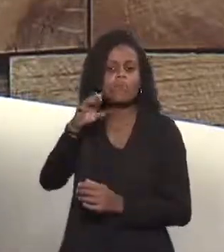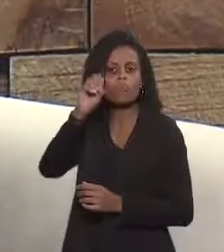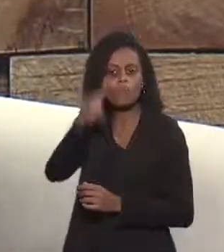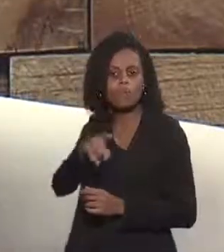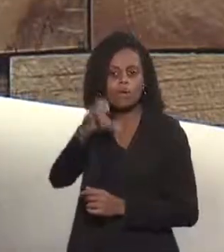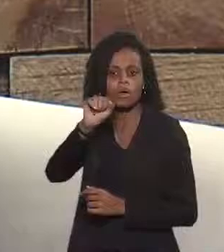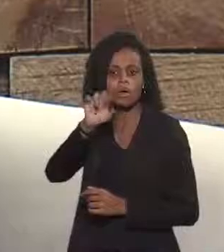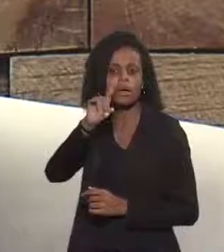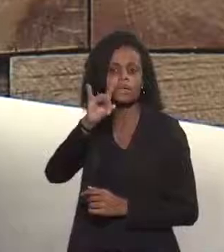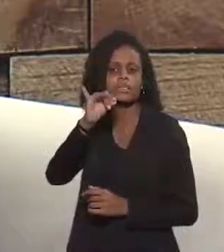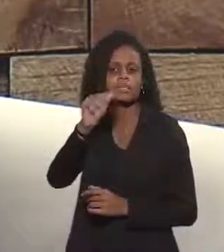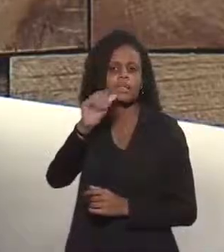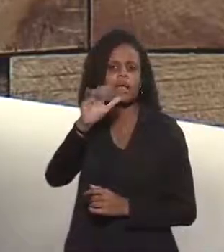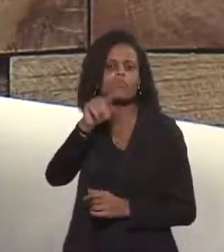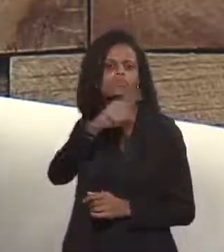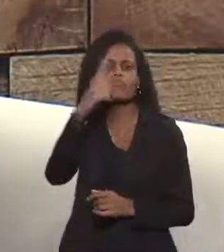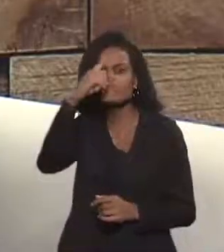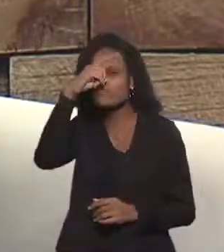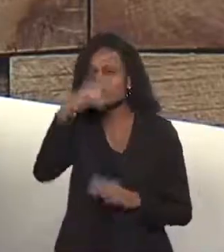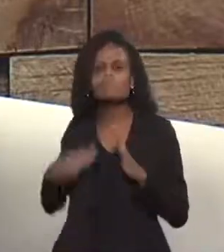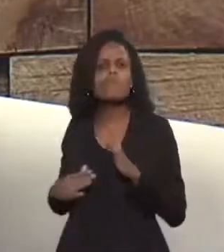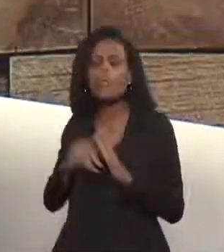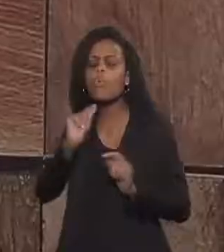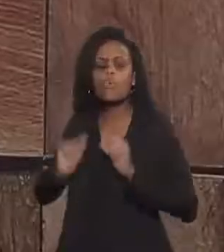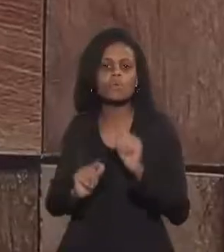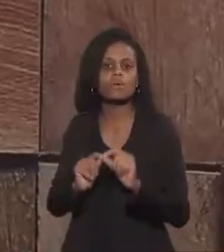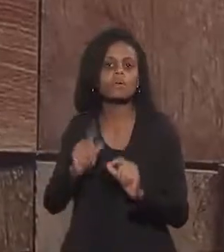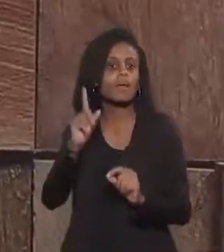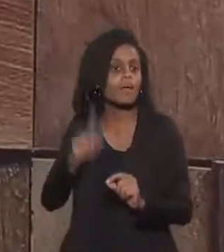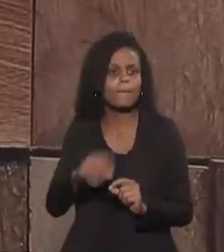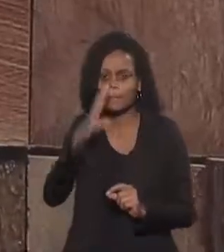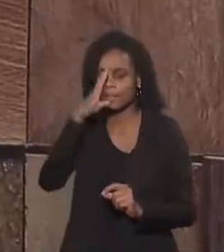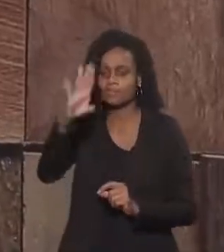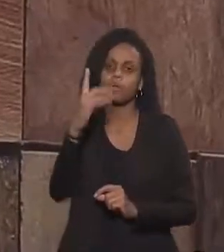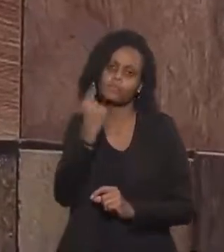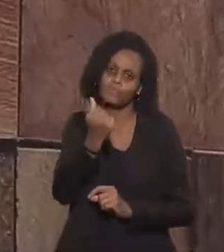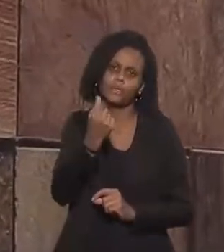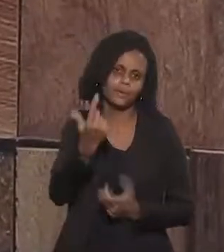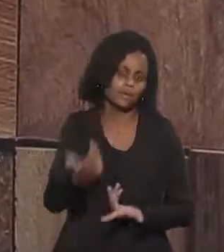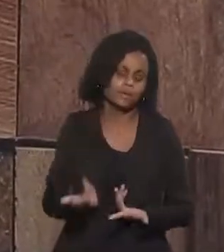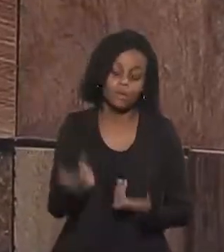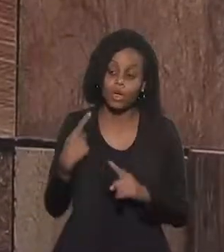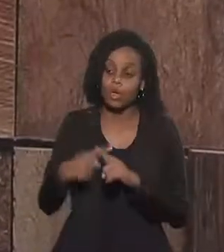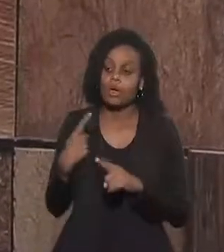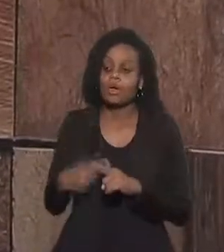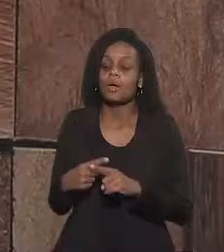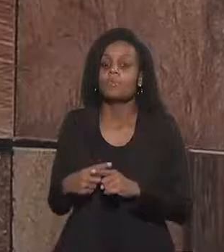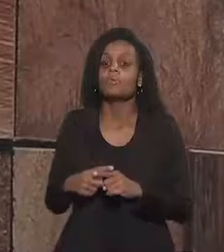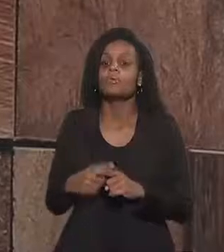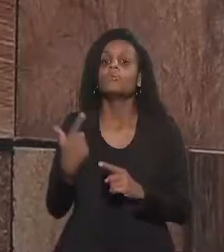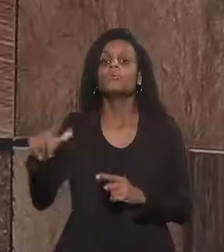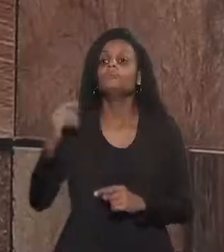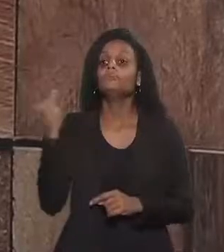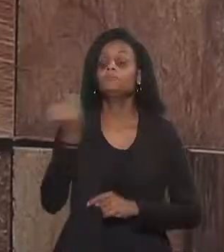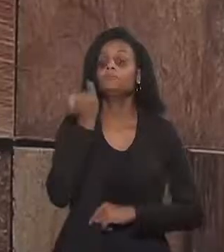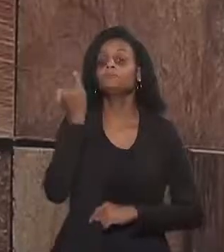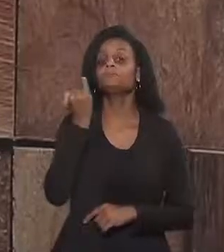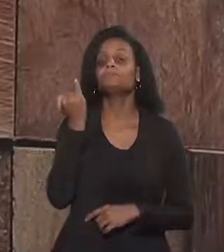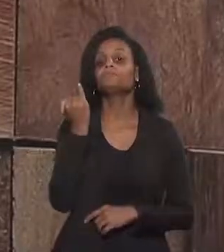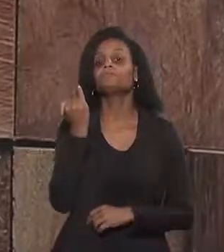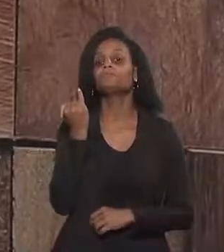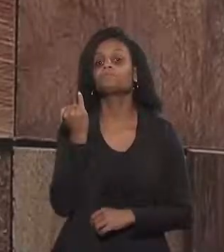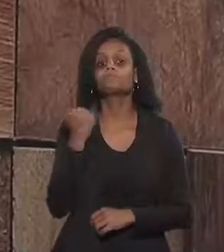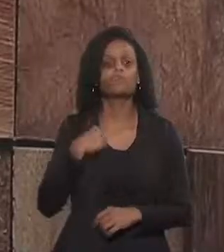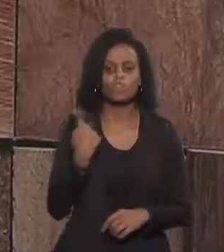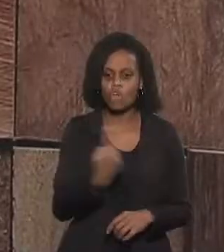o Procardíaco, quais foram as maiores dificuldades? Não, a maior dificuldade geralmente é financeira mesmo. Que nós tínhamos. Outra coisa que é importante,